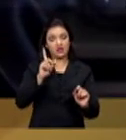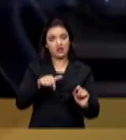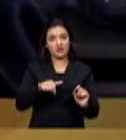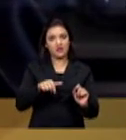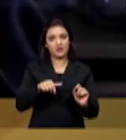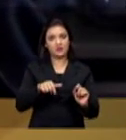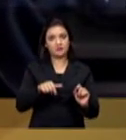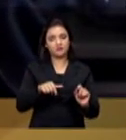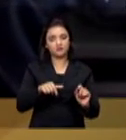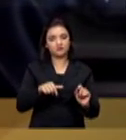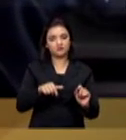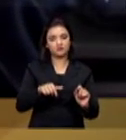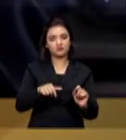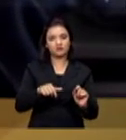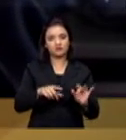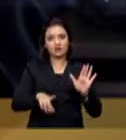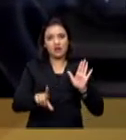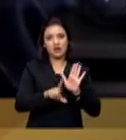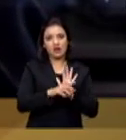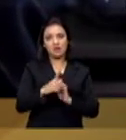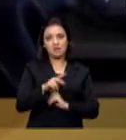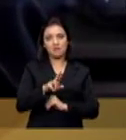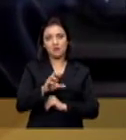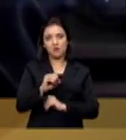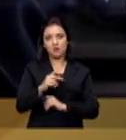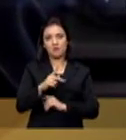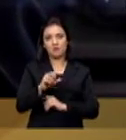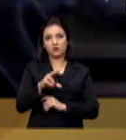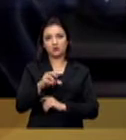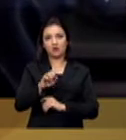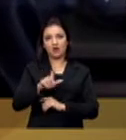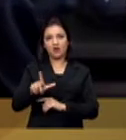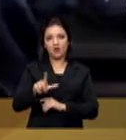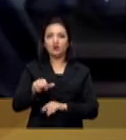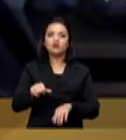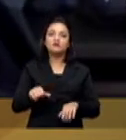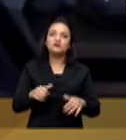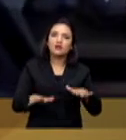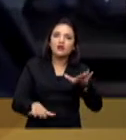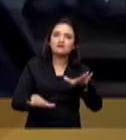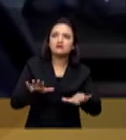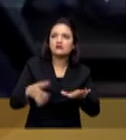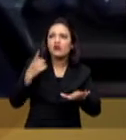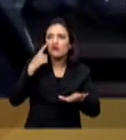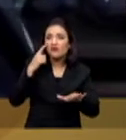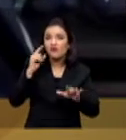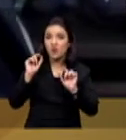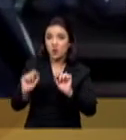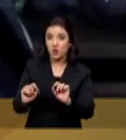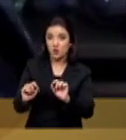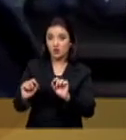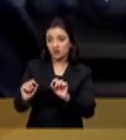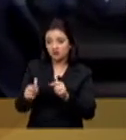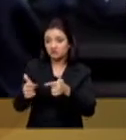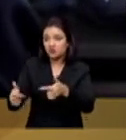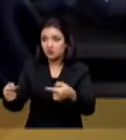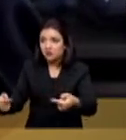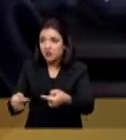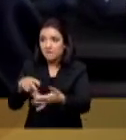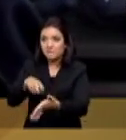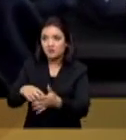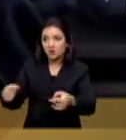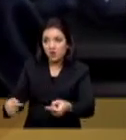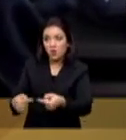da proporcionalidade, como é de conhecimento comum, ele veda o princípio ou o